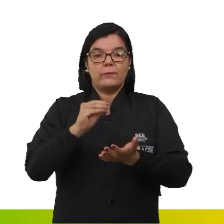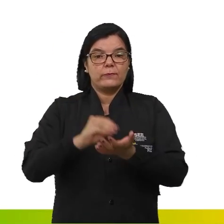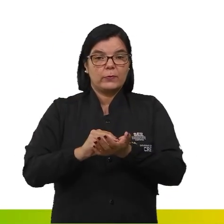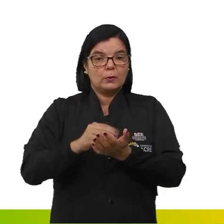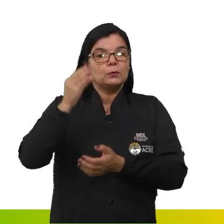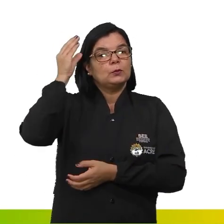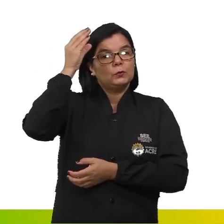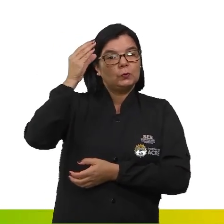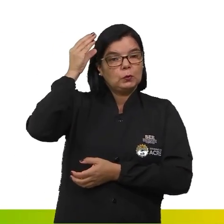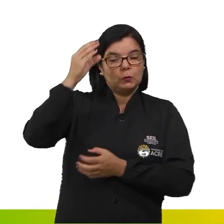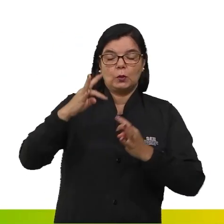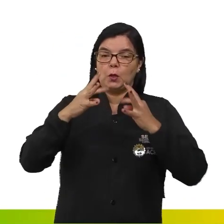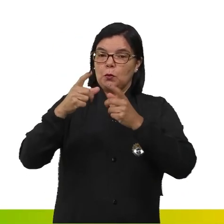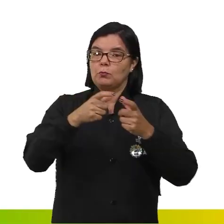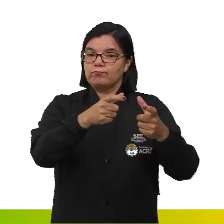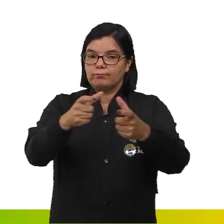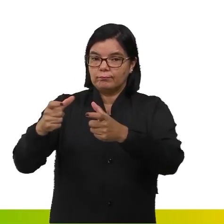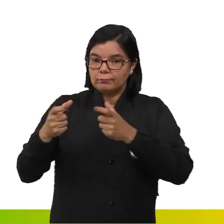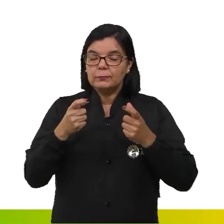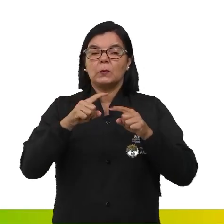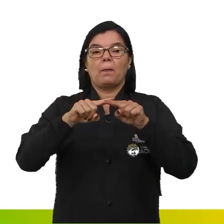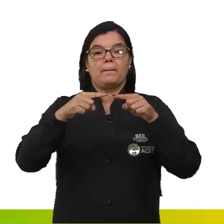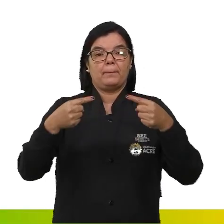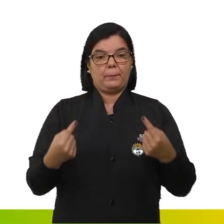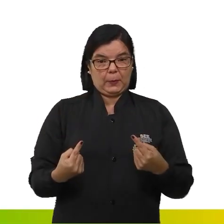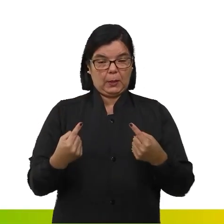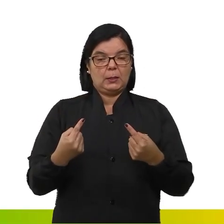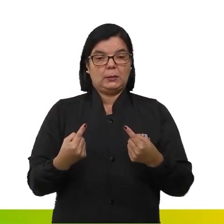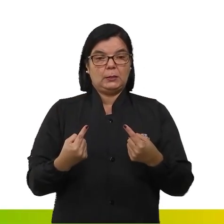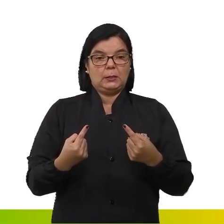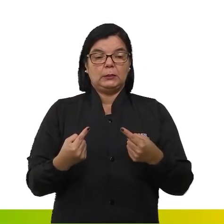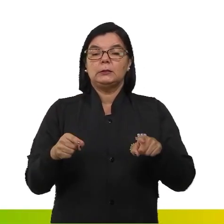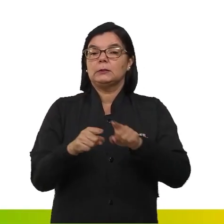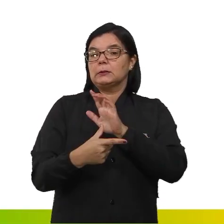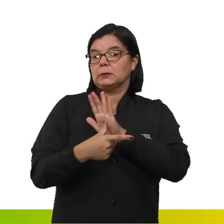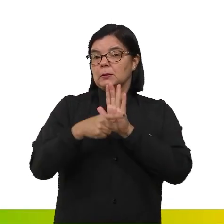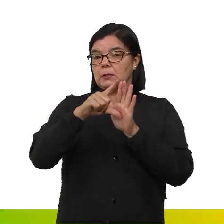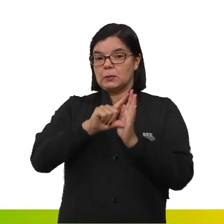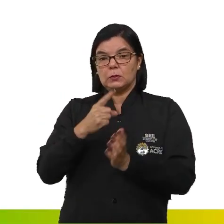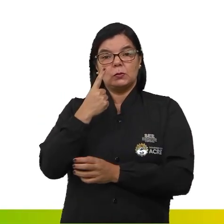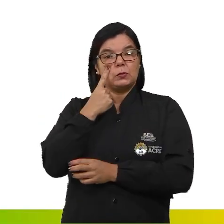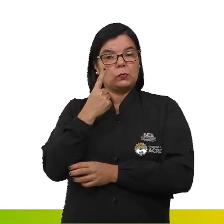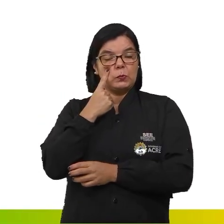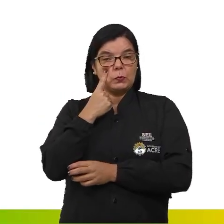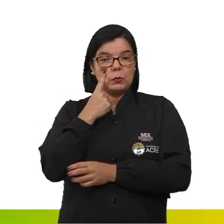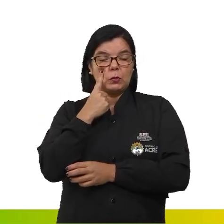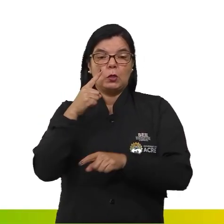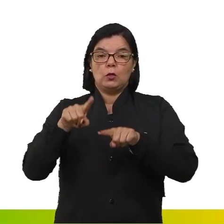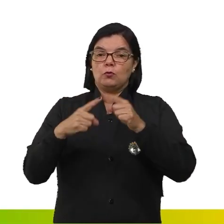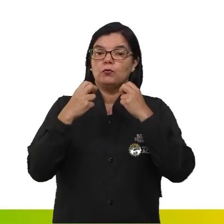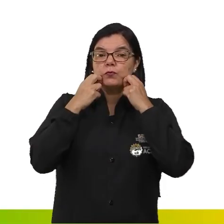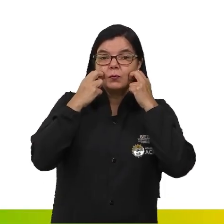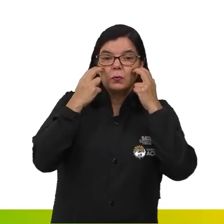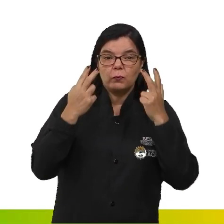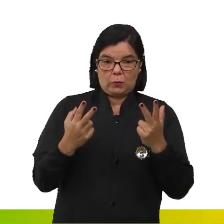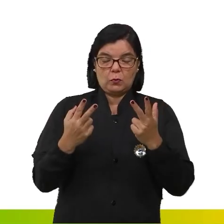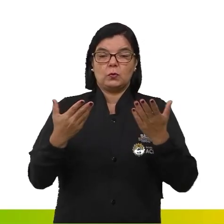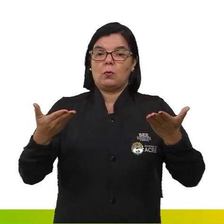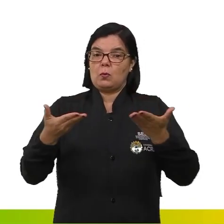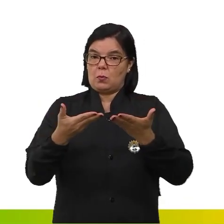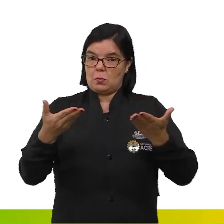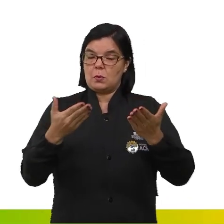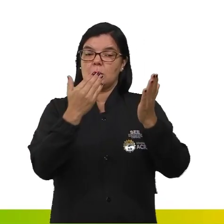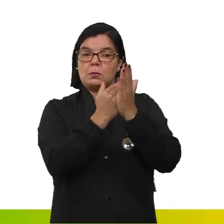tem em todos os lugares. Agora, a ignorância, antes vista como motivo de vergonha,